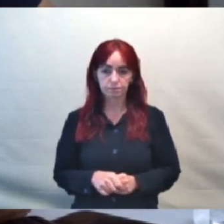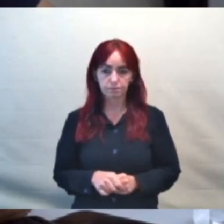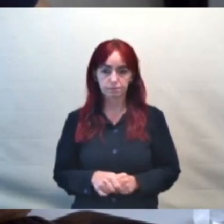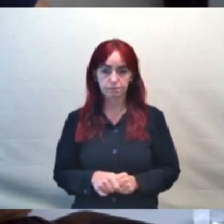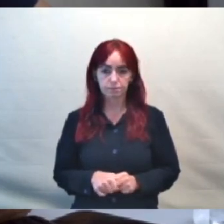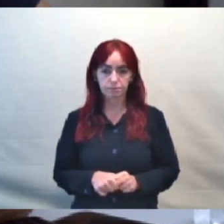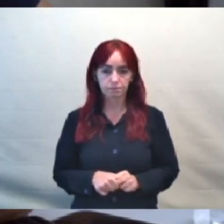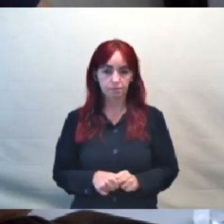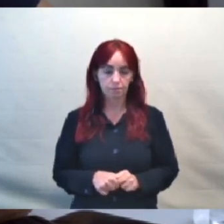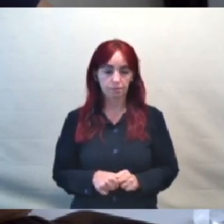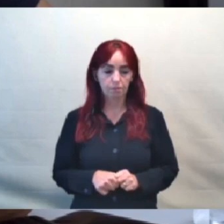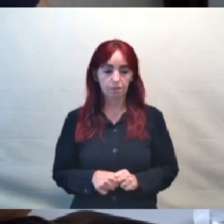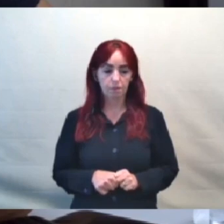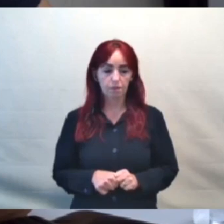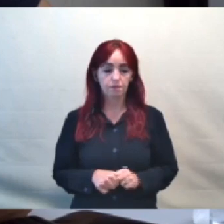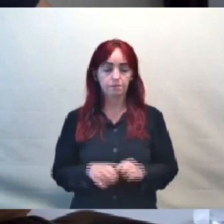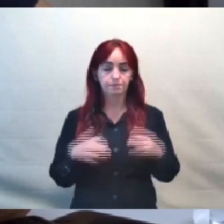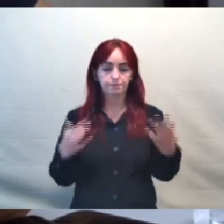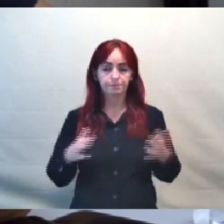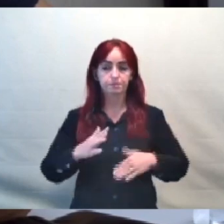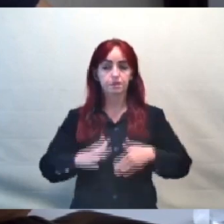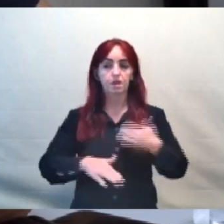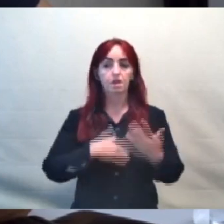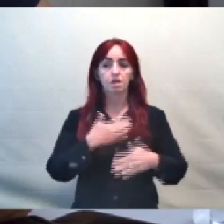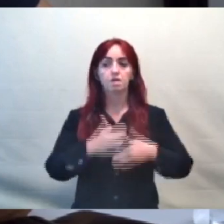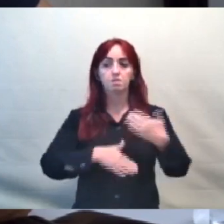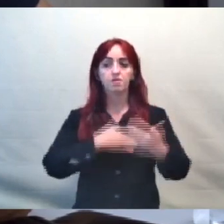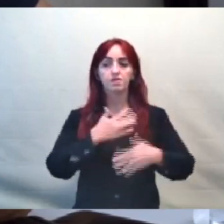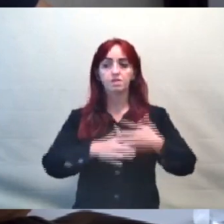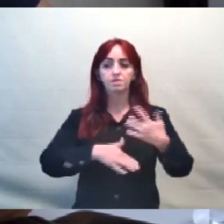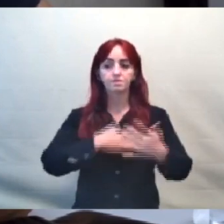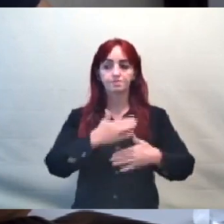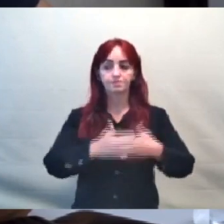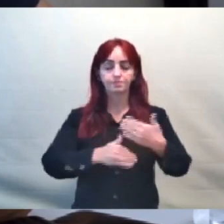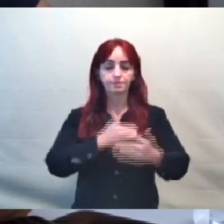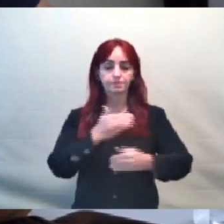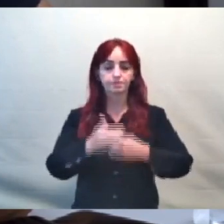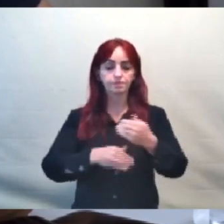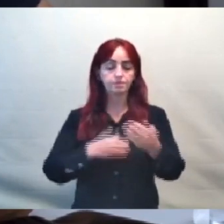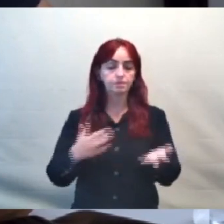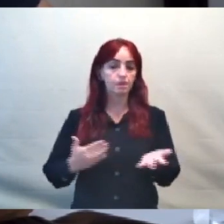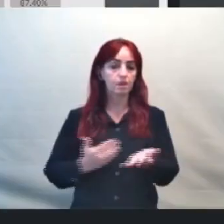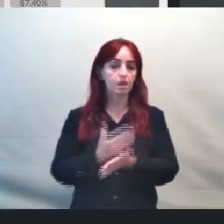Nós avançamos nas aprovações de normas de controle interno,